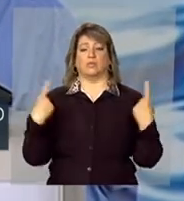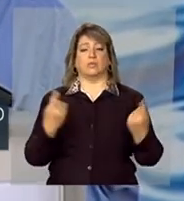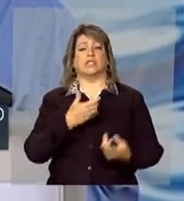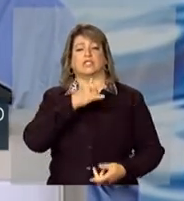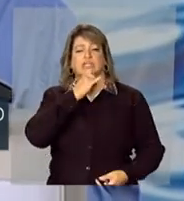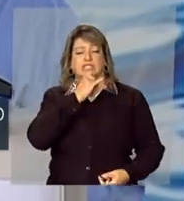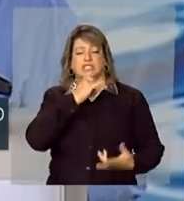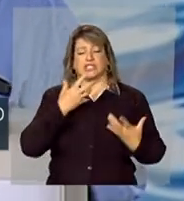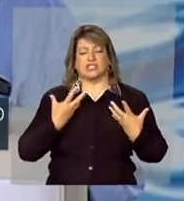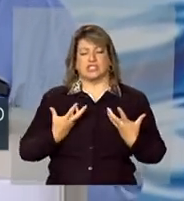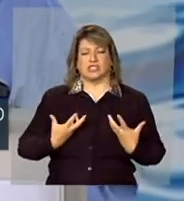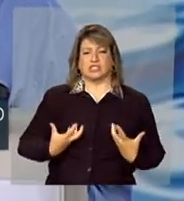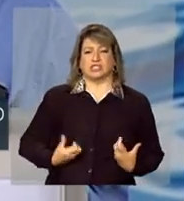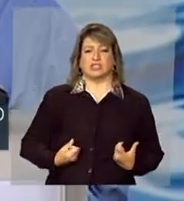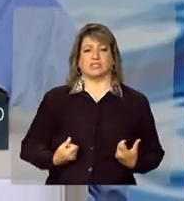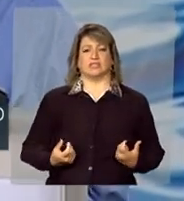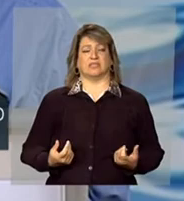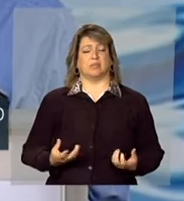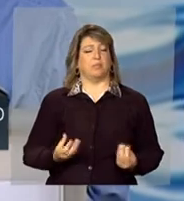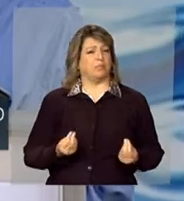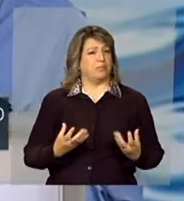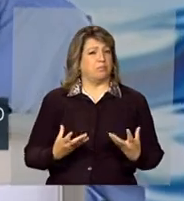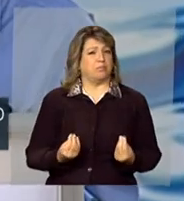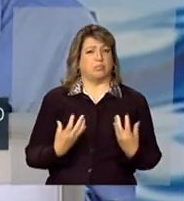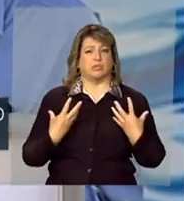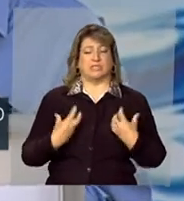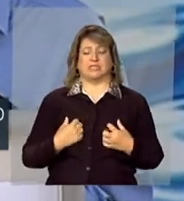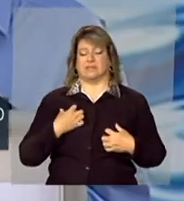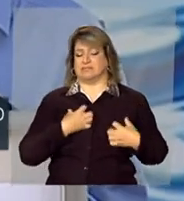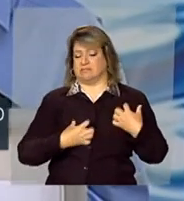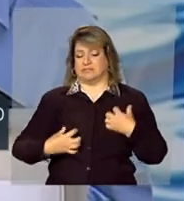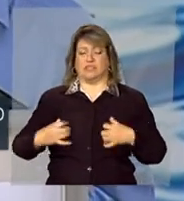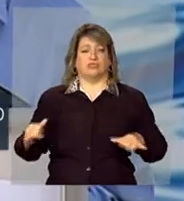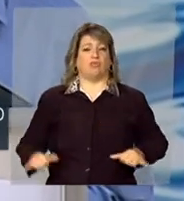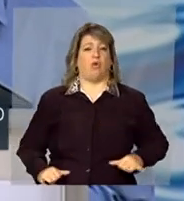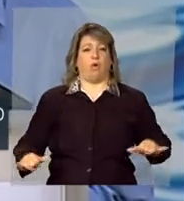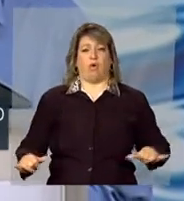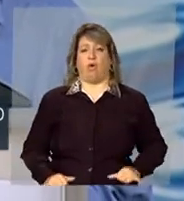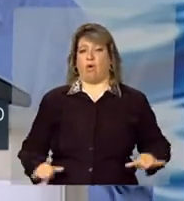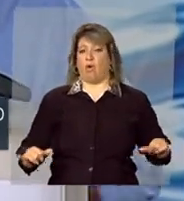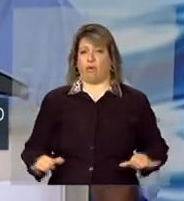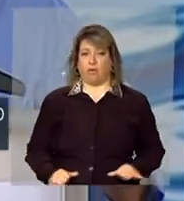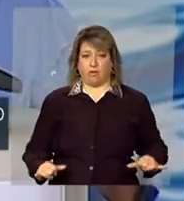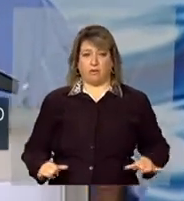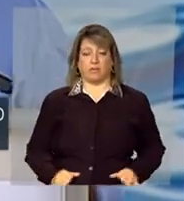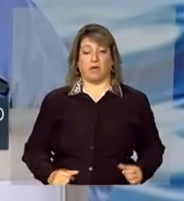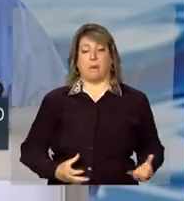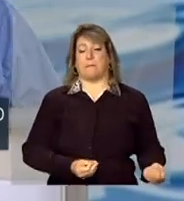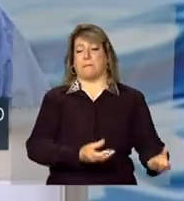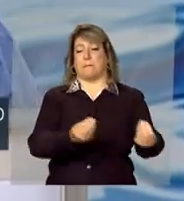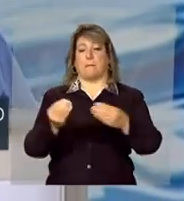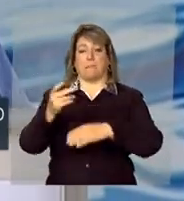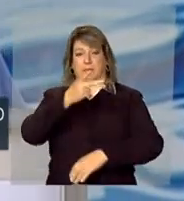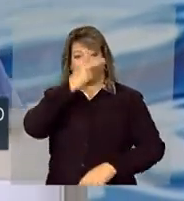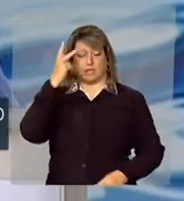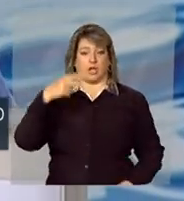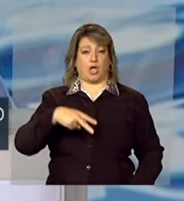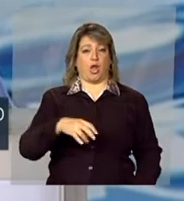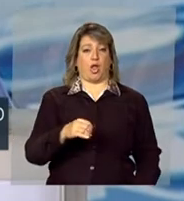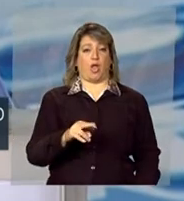tristeza, desesperança, agonia e sofrimento a milhões de